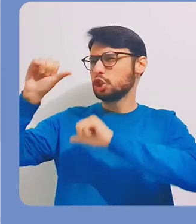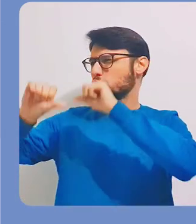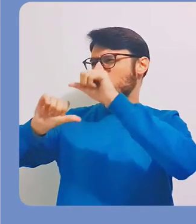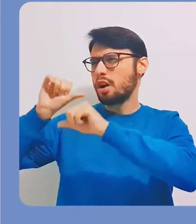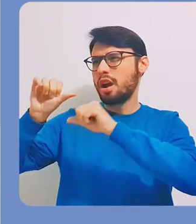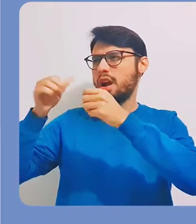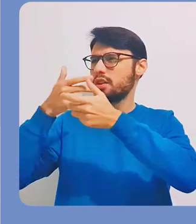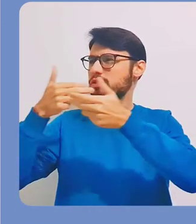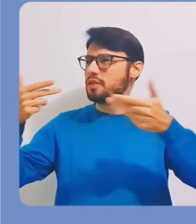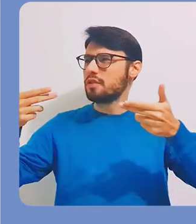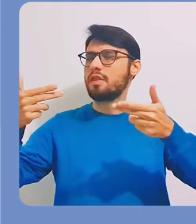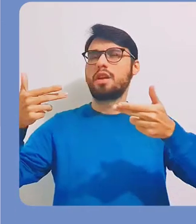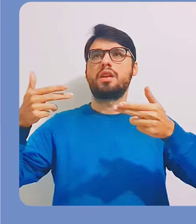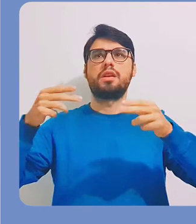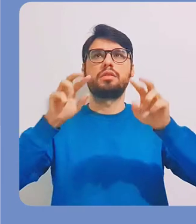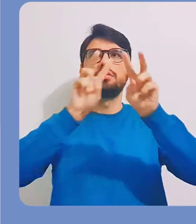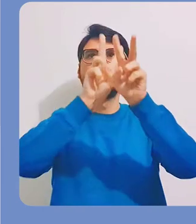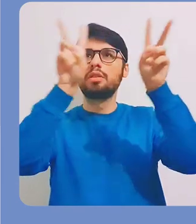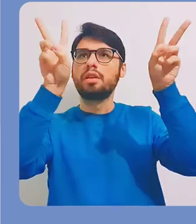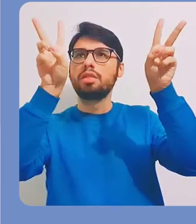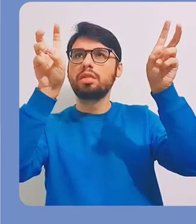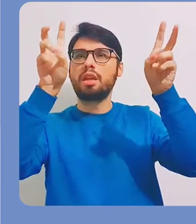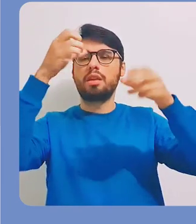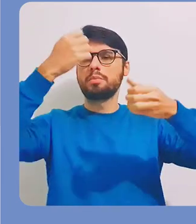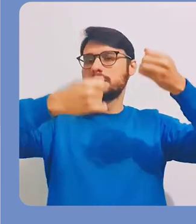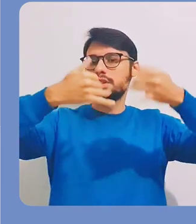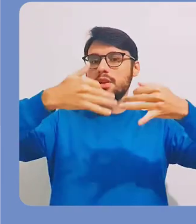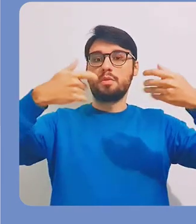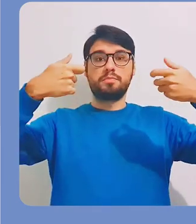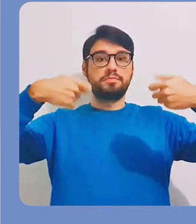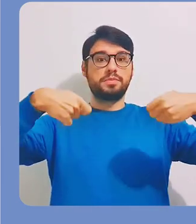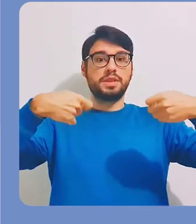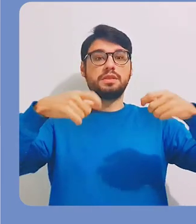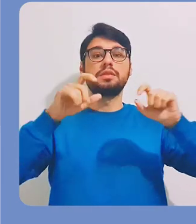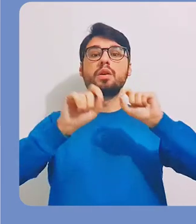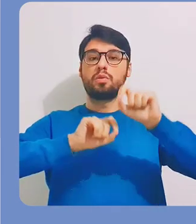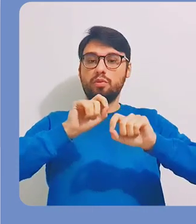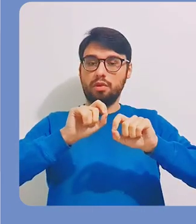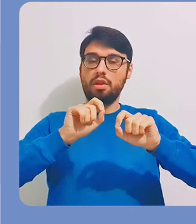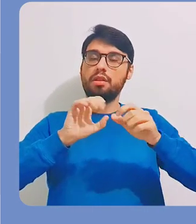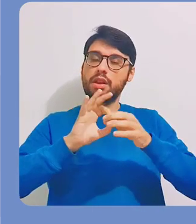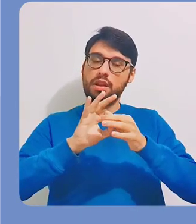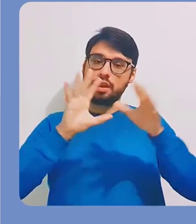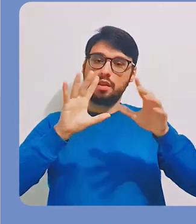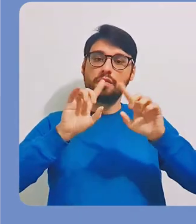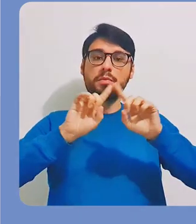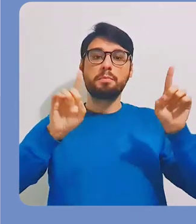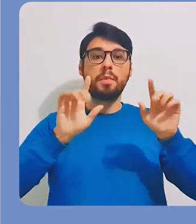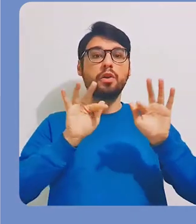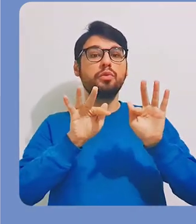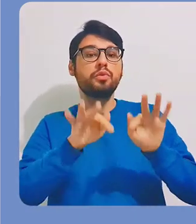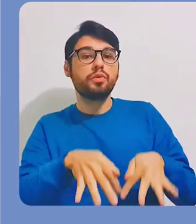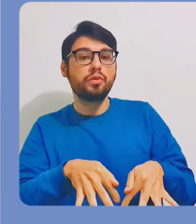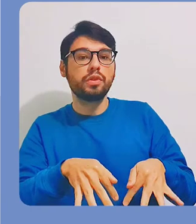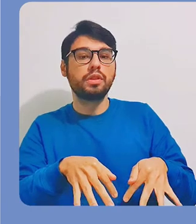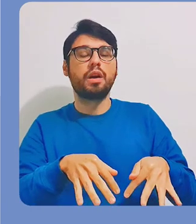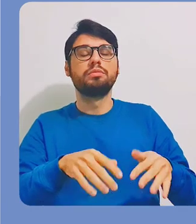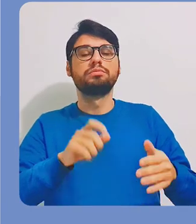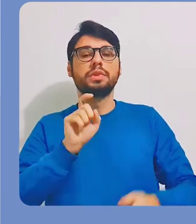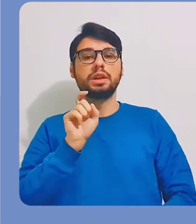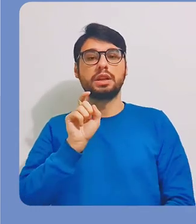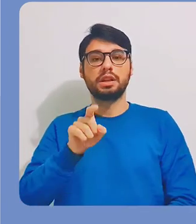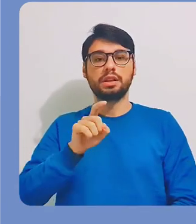você realizar qualquer uma alteração, como o título da página, ou quiser fornecer uma descrição da página, você